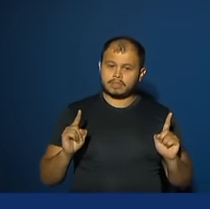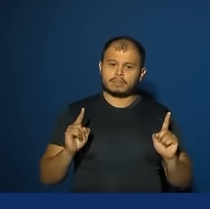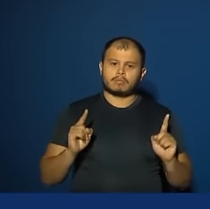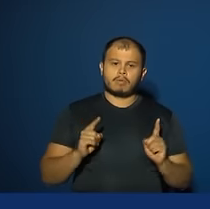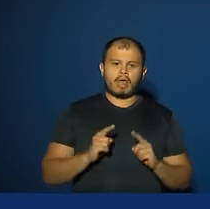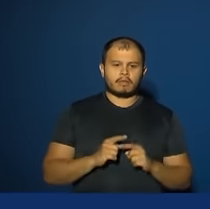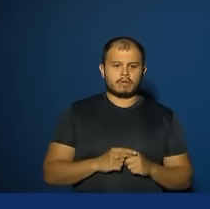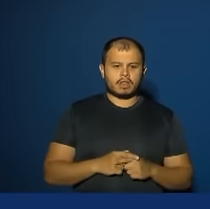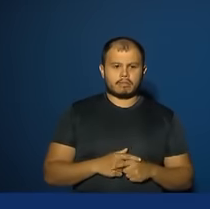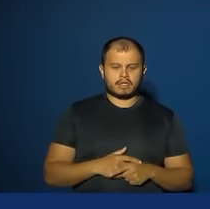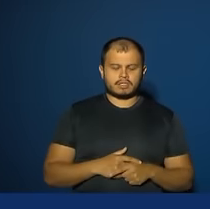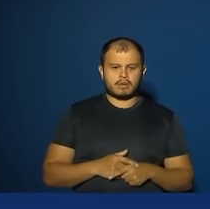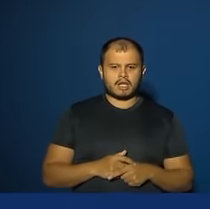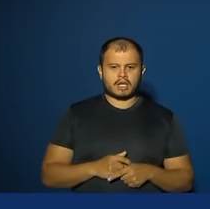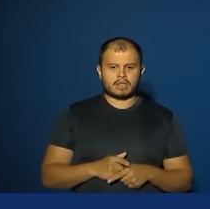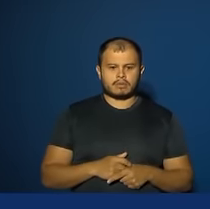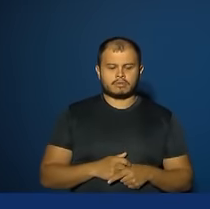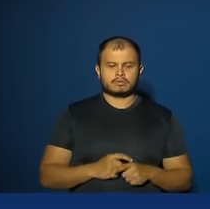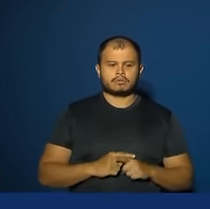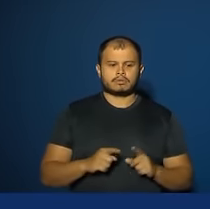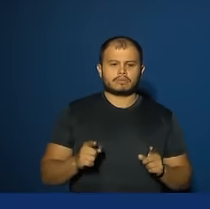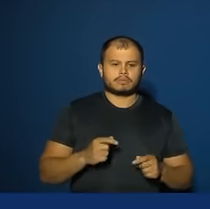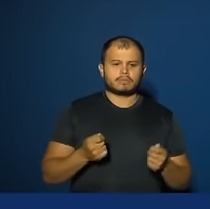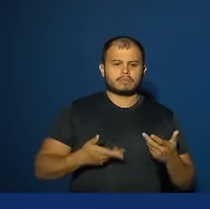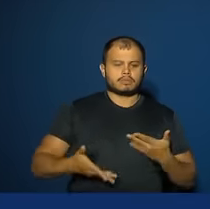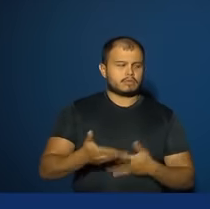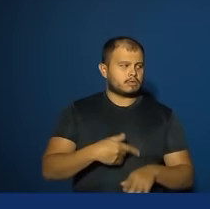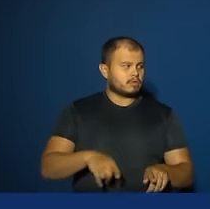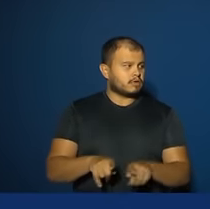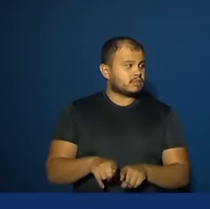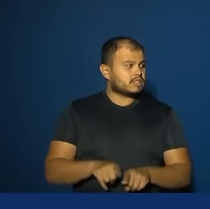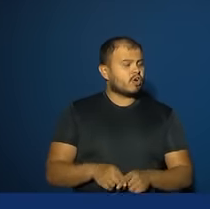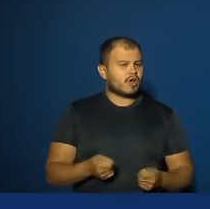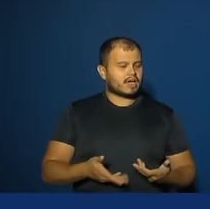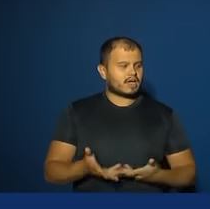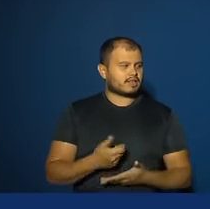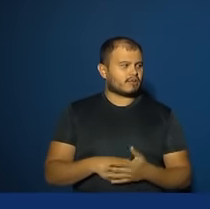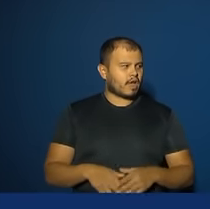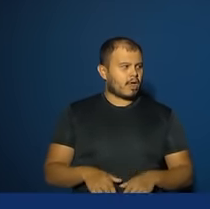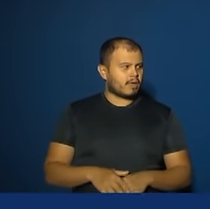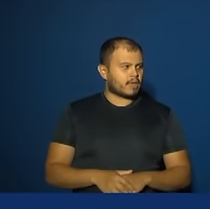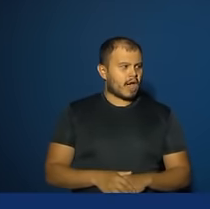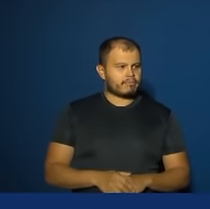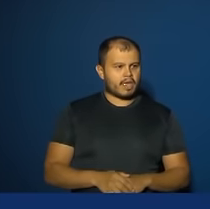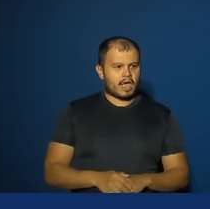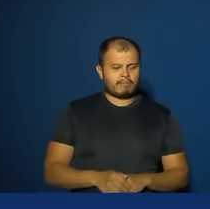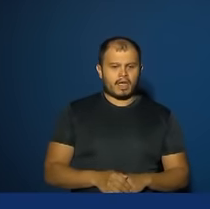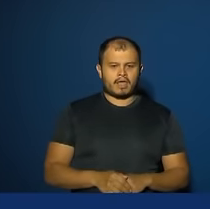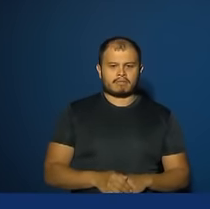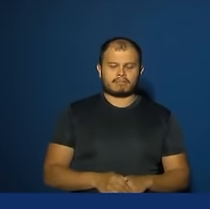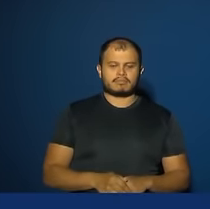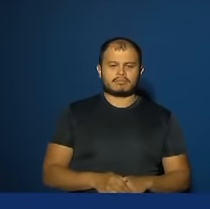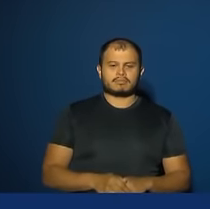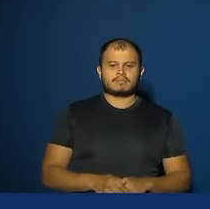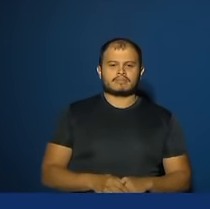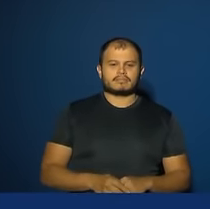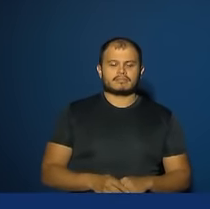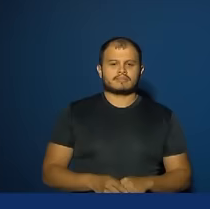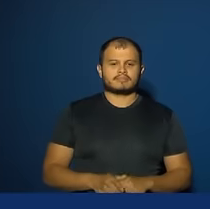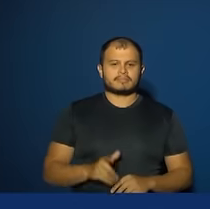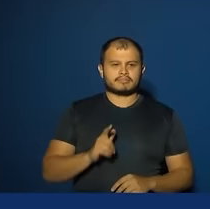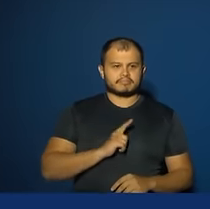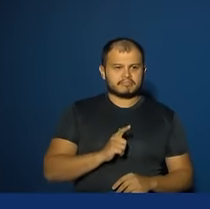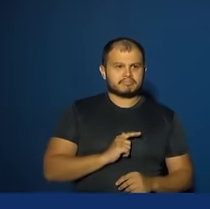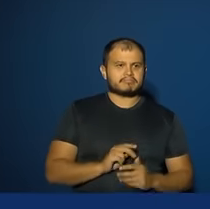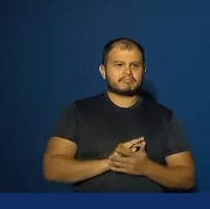mas a história da última milha, que por várias medidas,